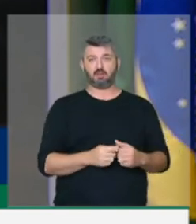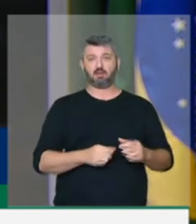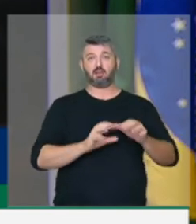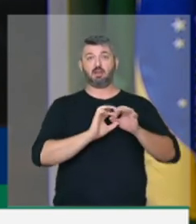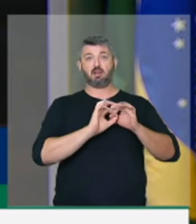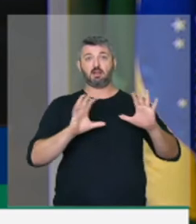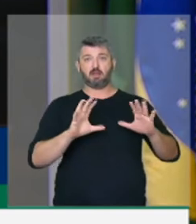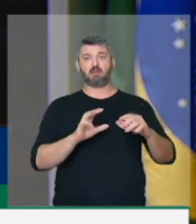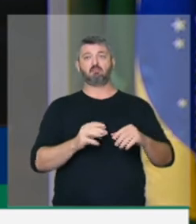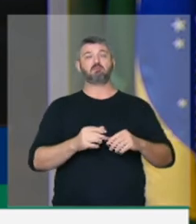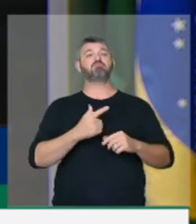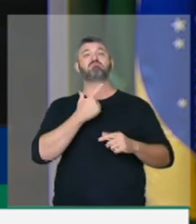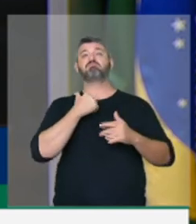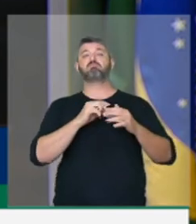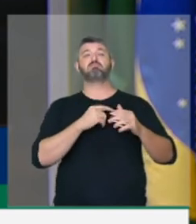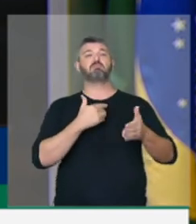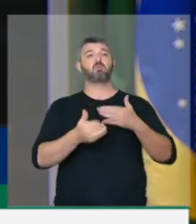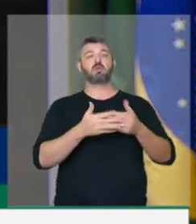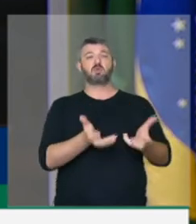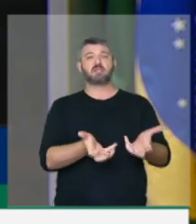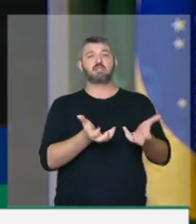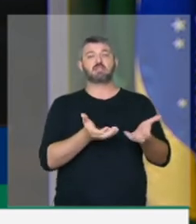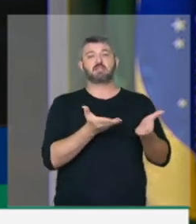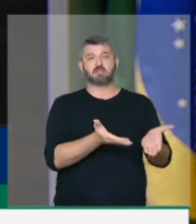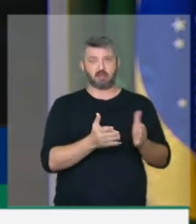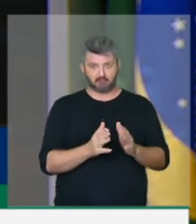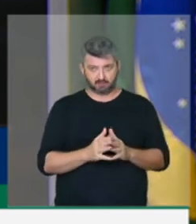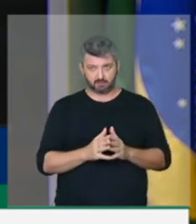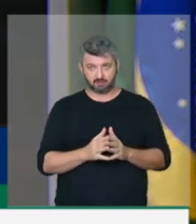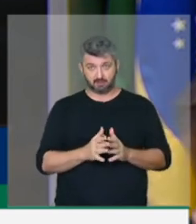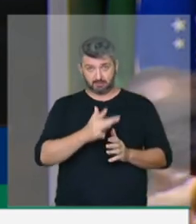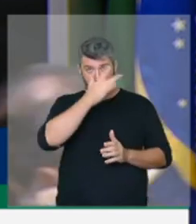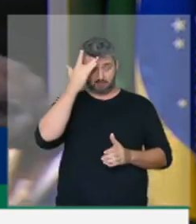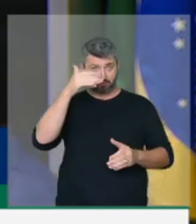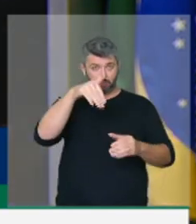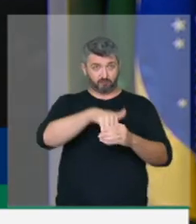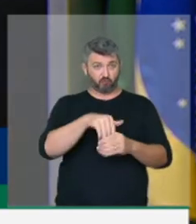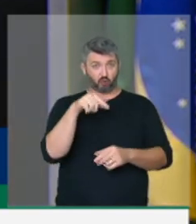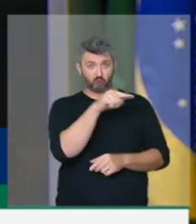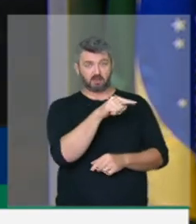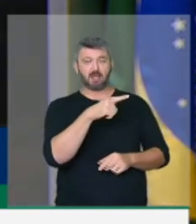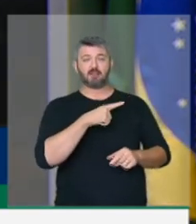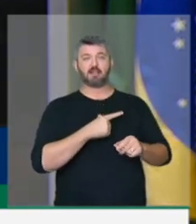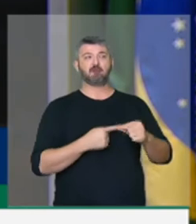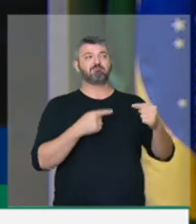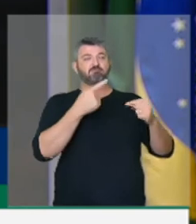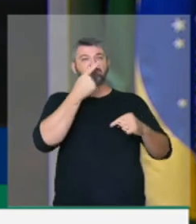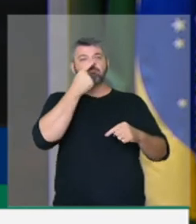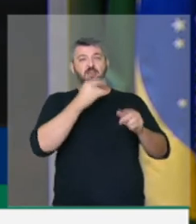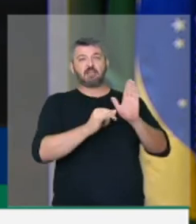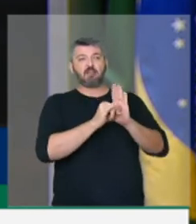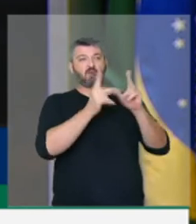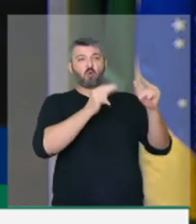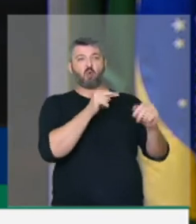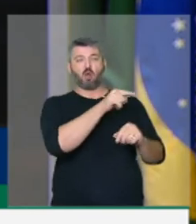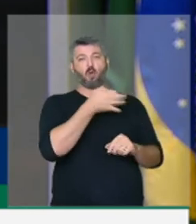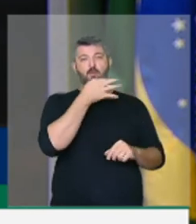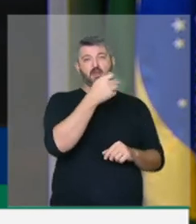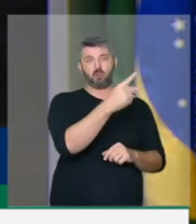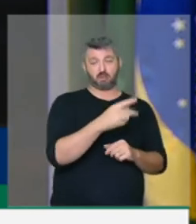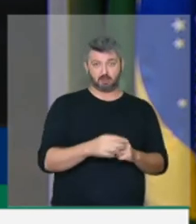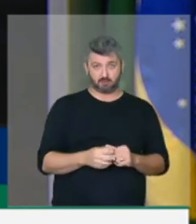livre, espontânea e de maneira que os seus eleitores possam se sentir identificados com aquilo que ele diz. Eu quero